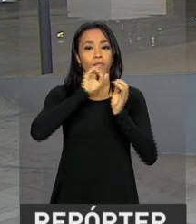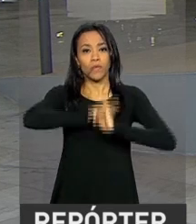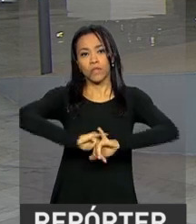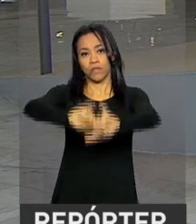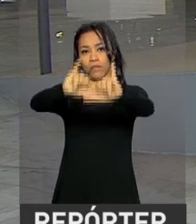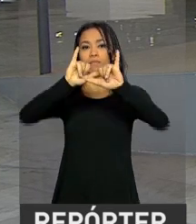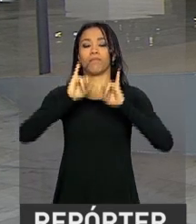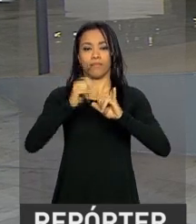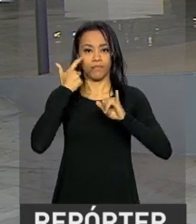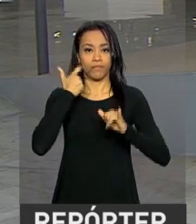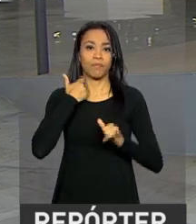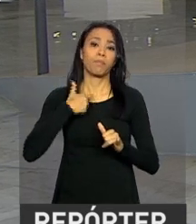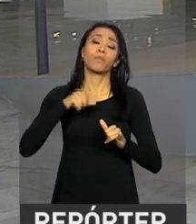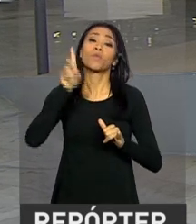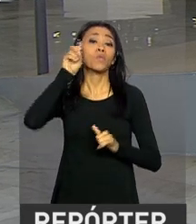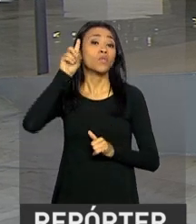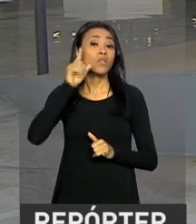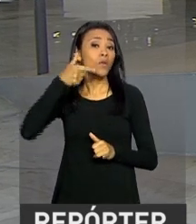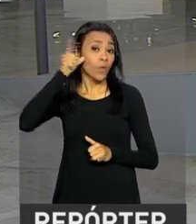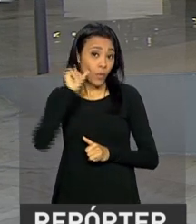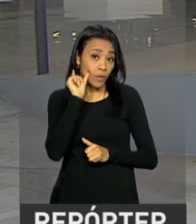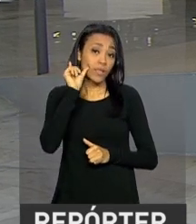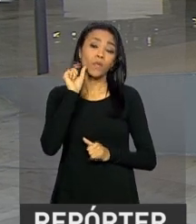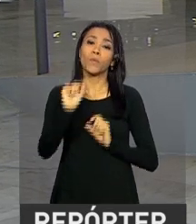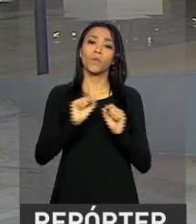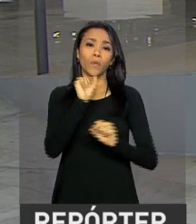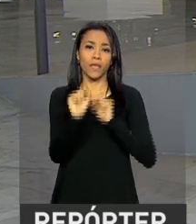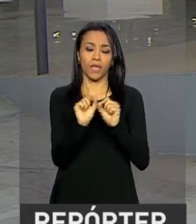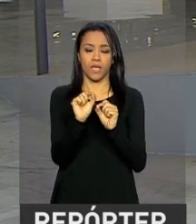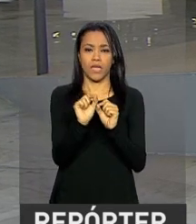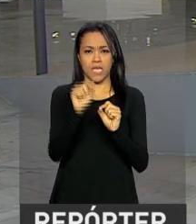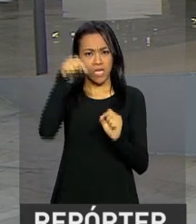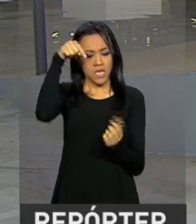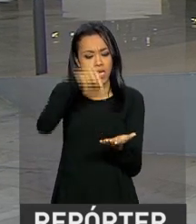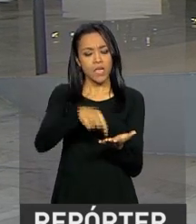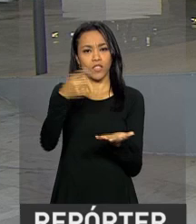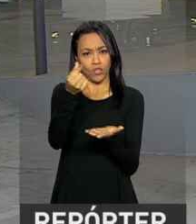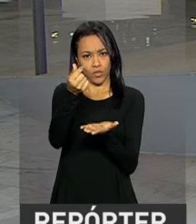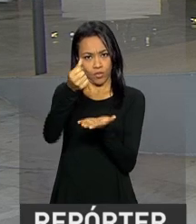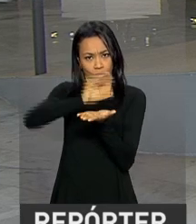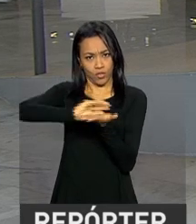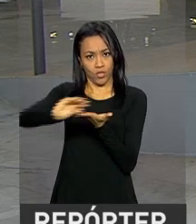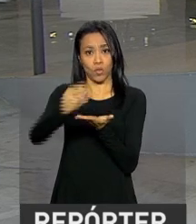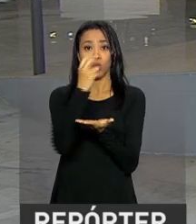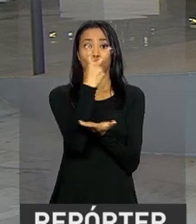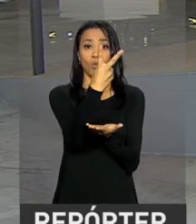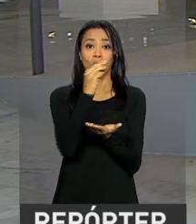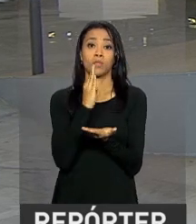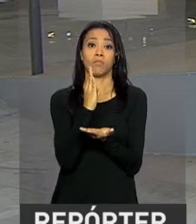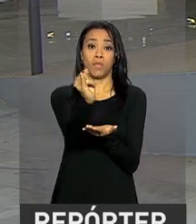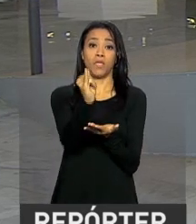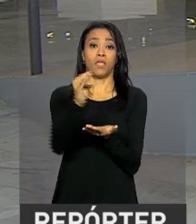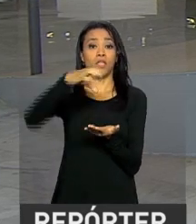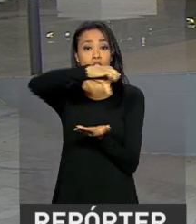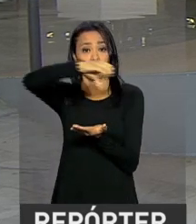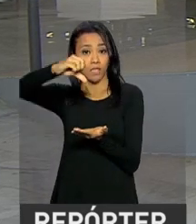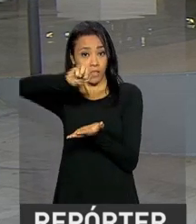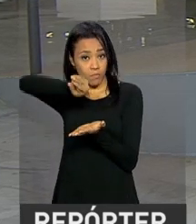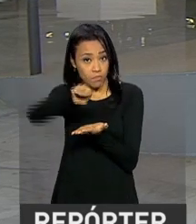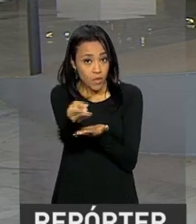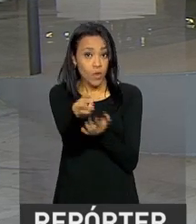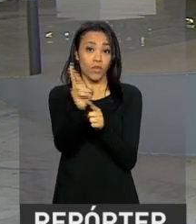Diário Oficial da União no dia de ontem, determinando que esses recursos aí, esses 2 bilhões e 900 milhões de